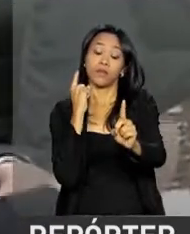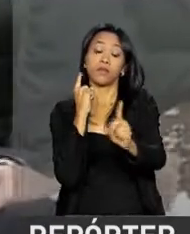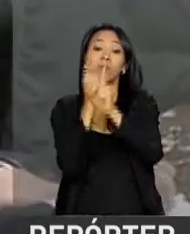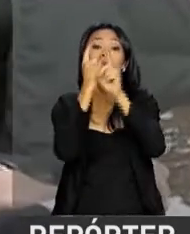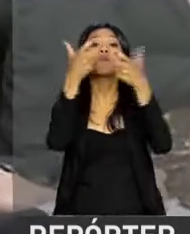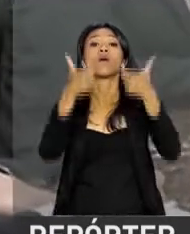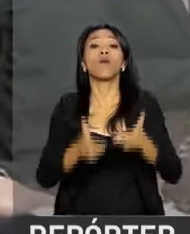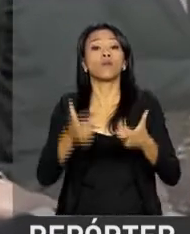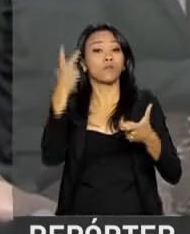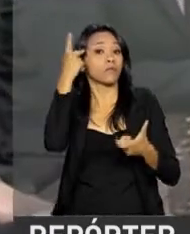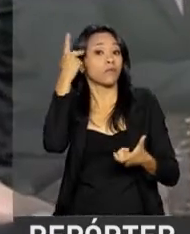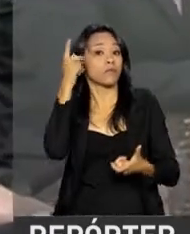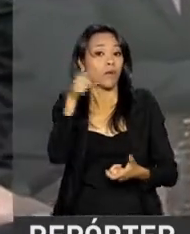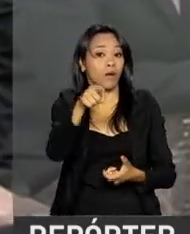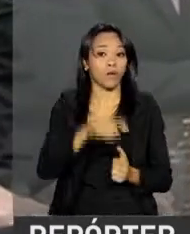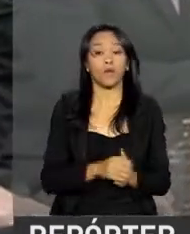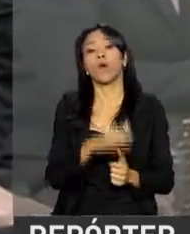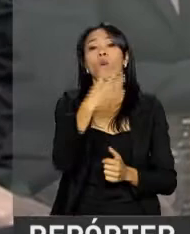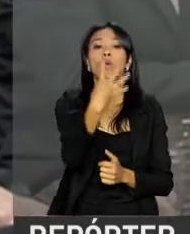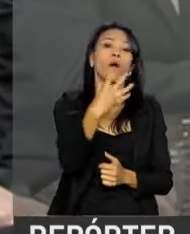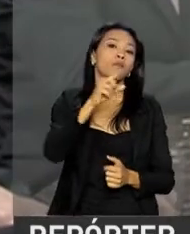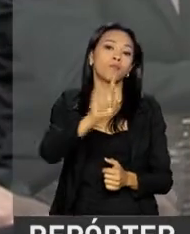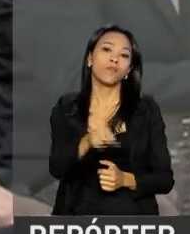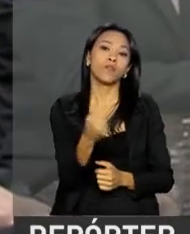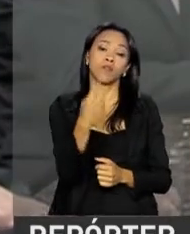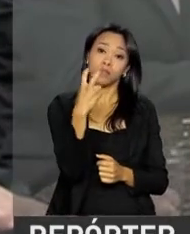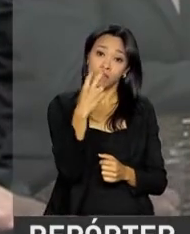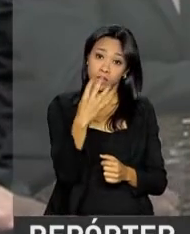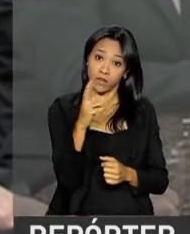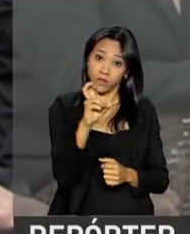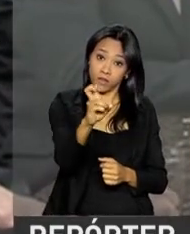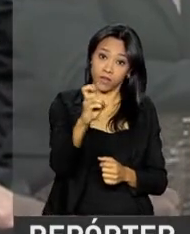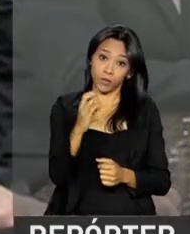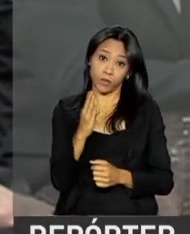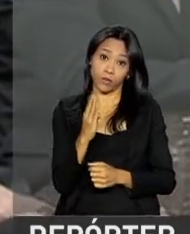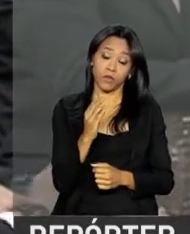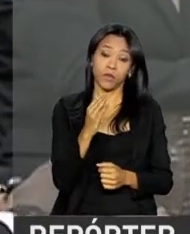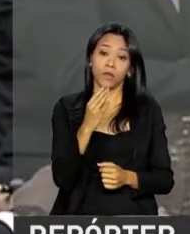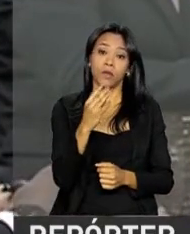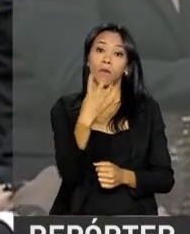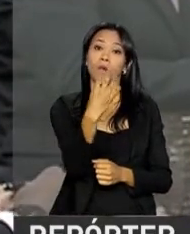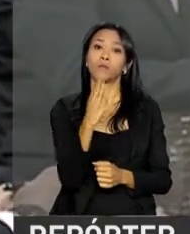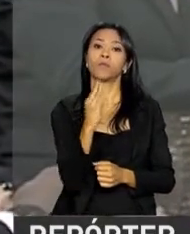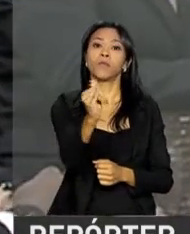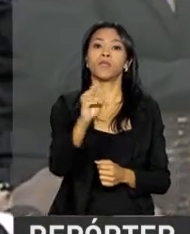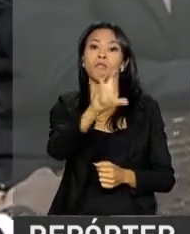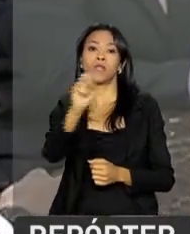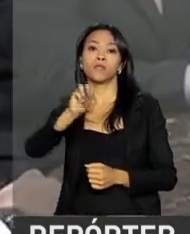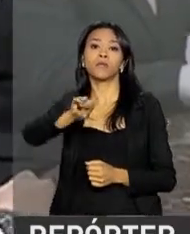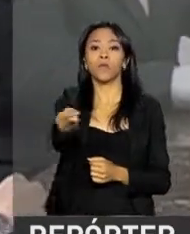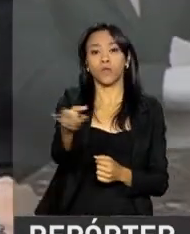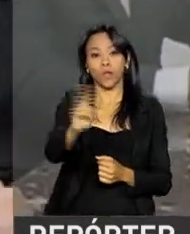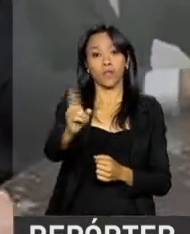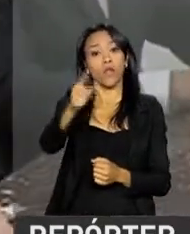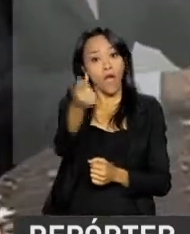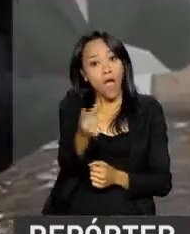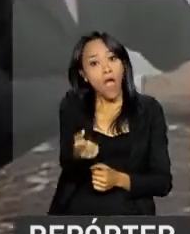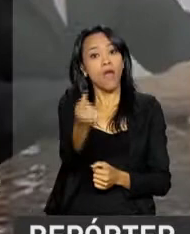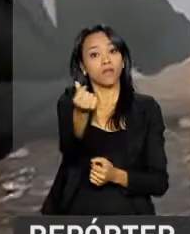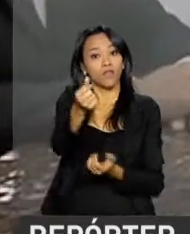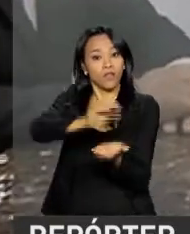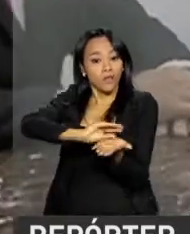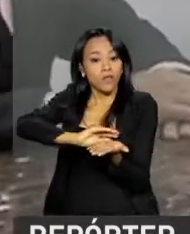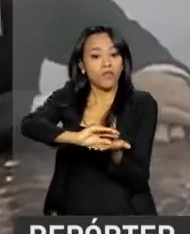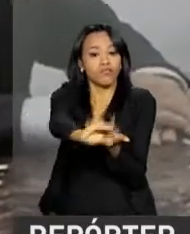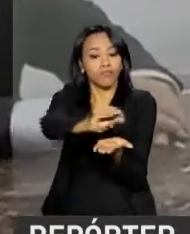anunciando 4,5 bilhões de reais que vão ser investidos em Rio Grande do Sul, como a